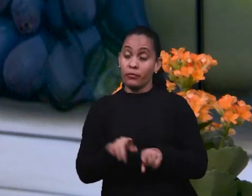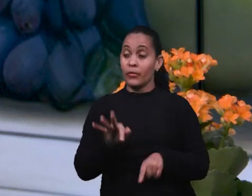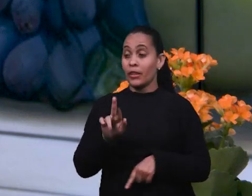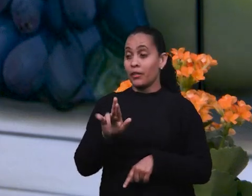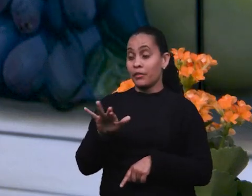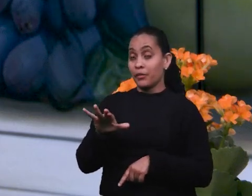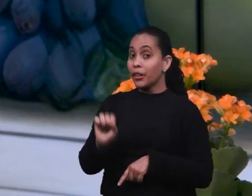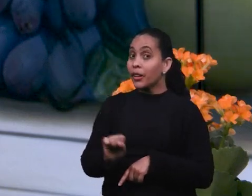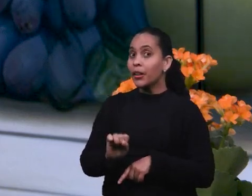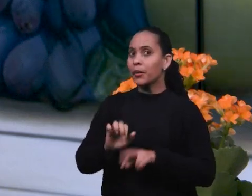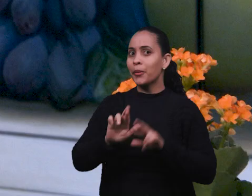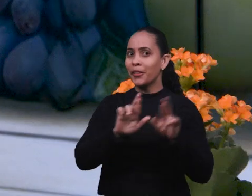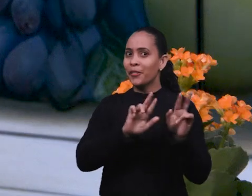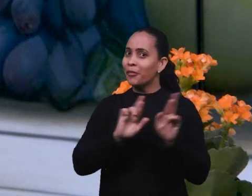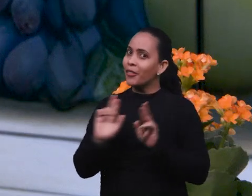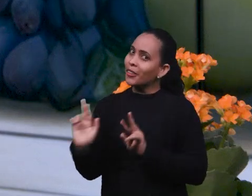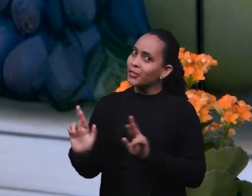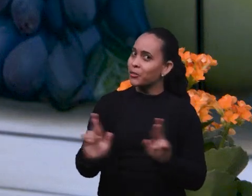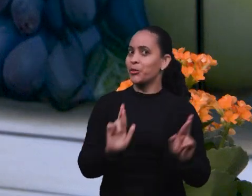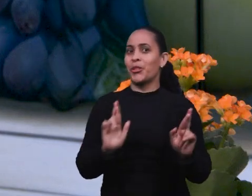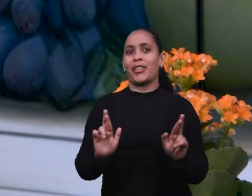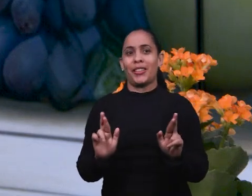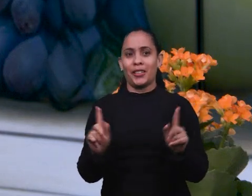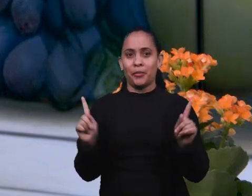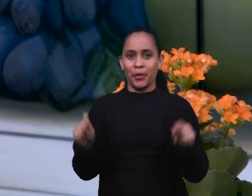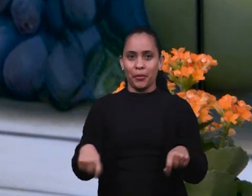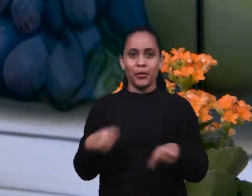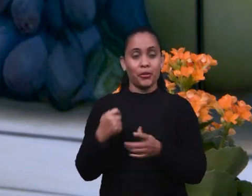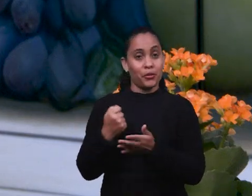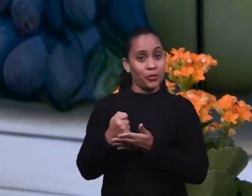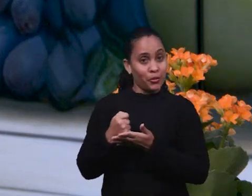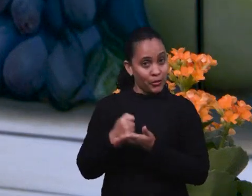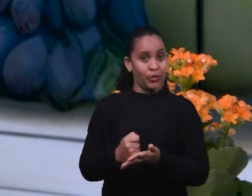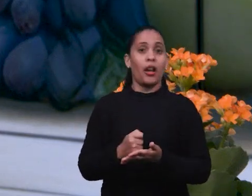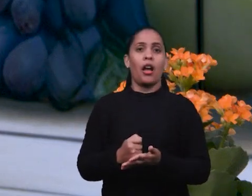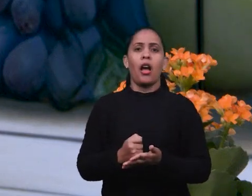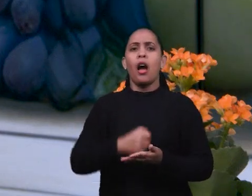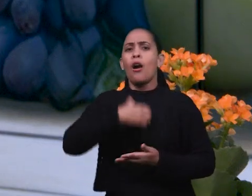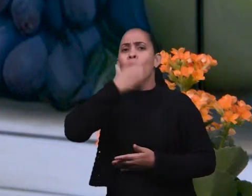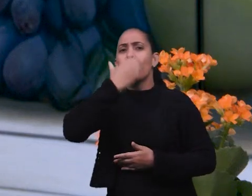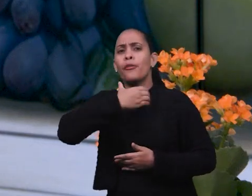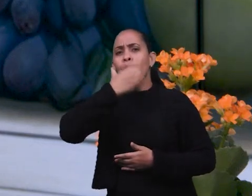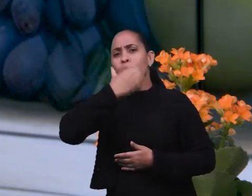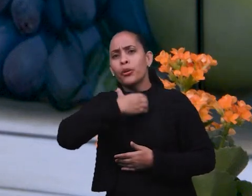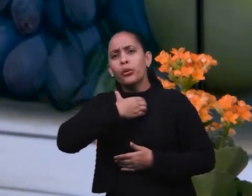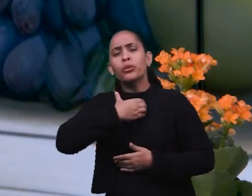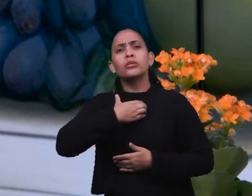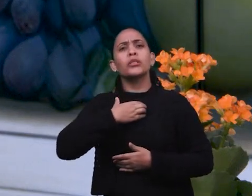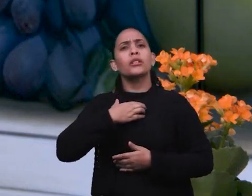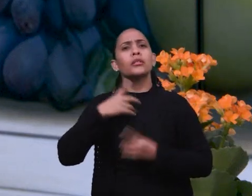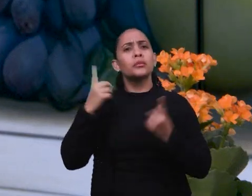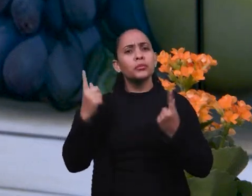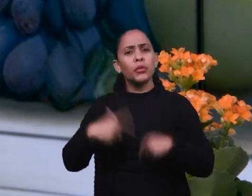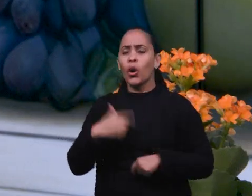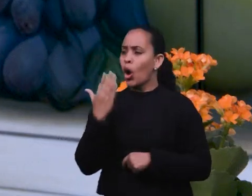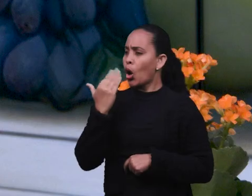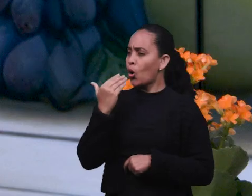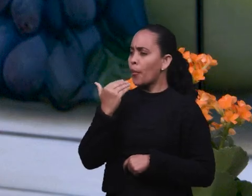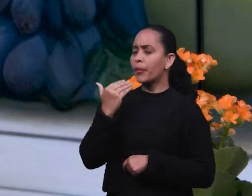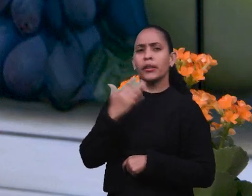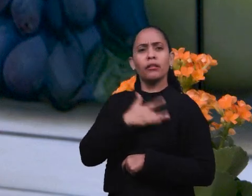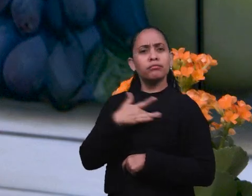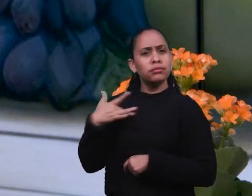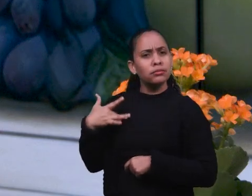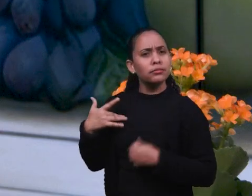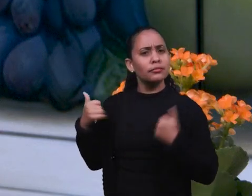cereais integrais, leguminosas, frutas, né? Então, assim, é uma alimentação saudável que